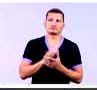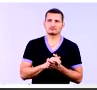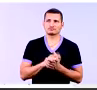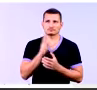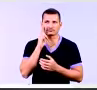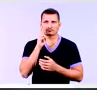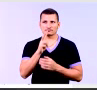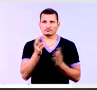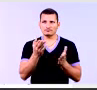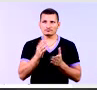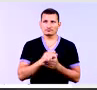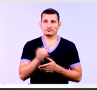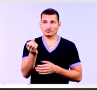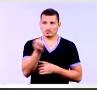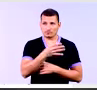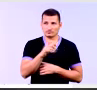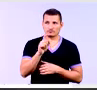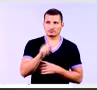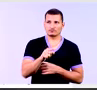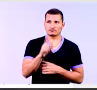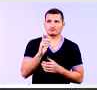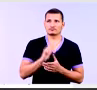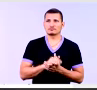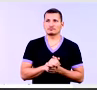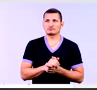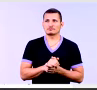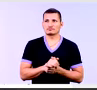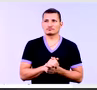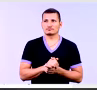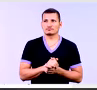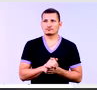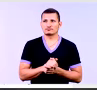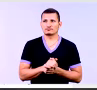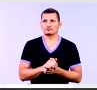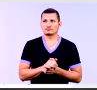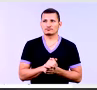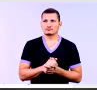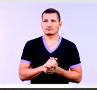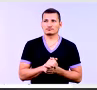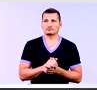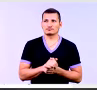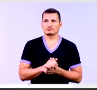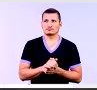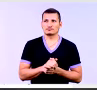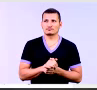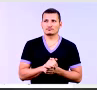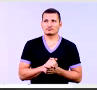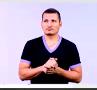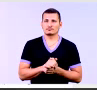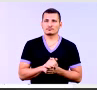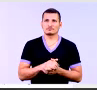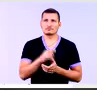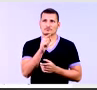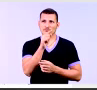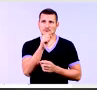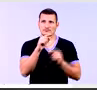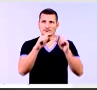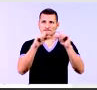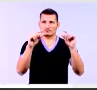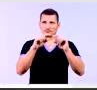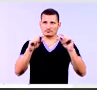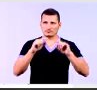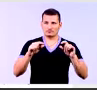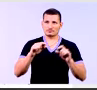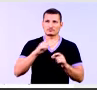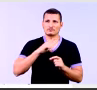Observem agora uma nova interação. Eu vou confirmar a operação e esse formulário foi enviado para